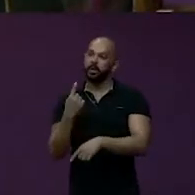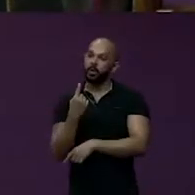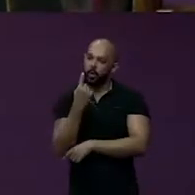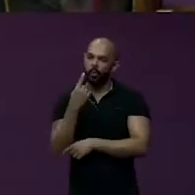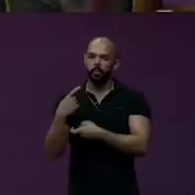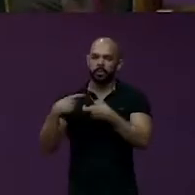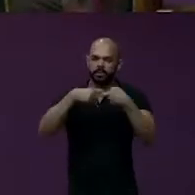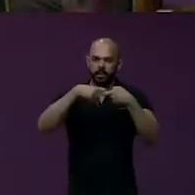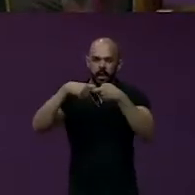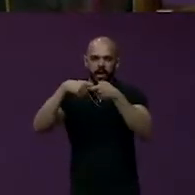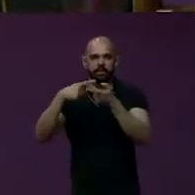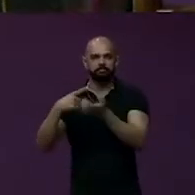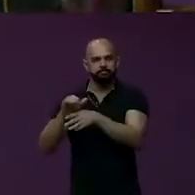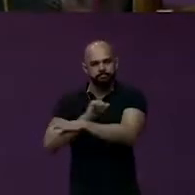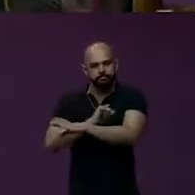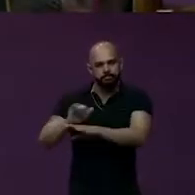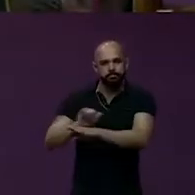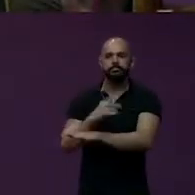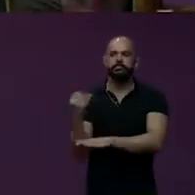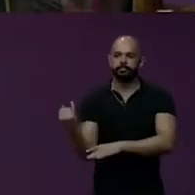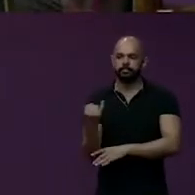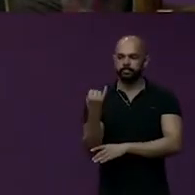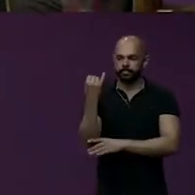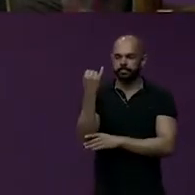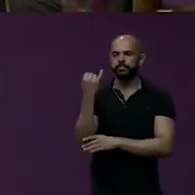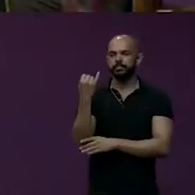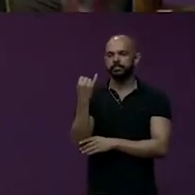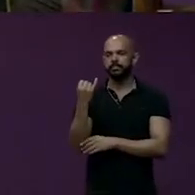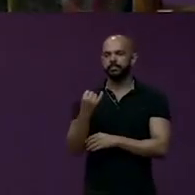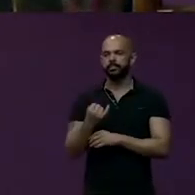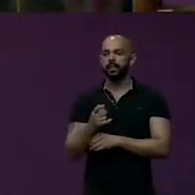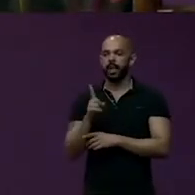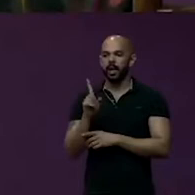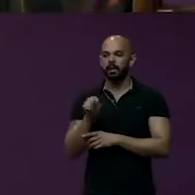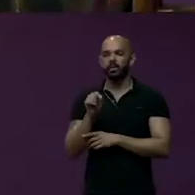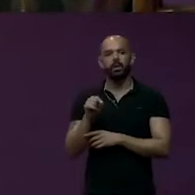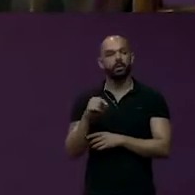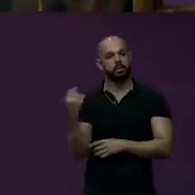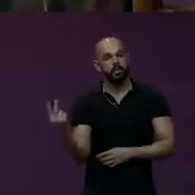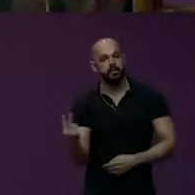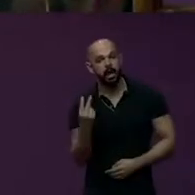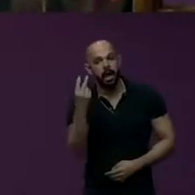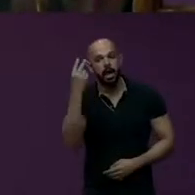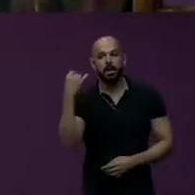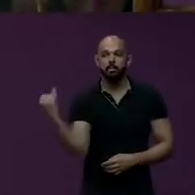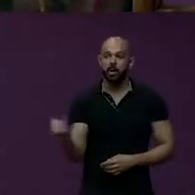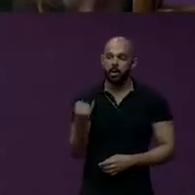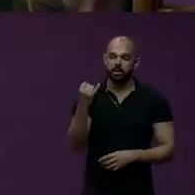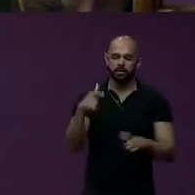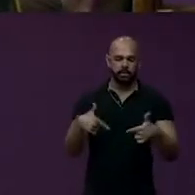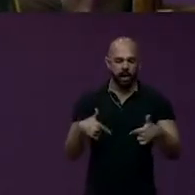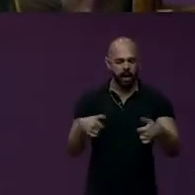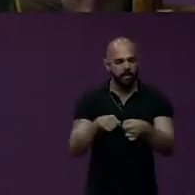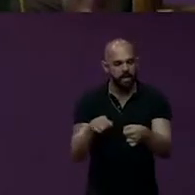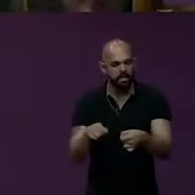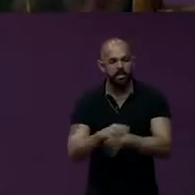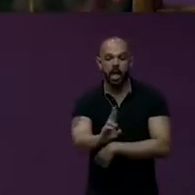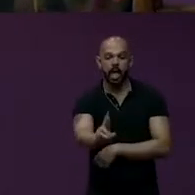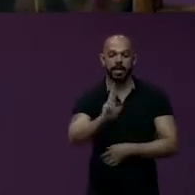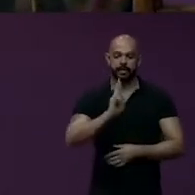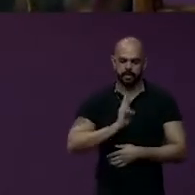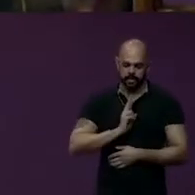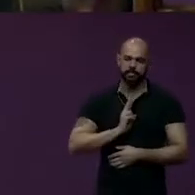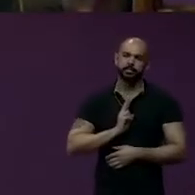das articulações estratégicas importantes, não é? Que é pela relevância do que fazemos, pelas